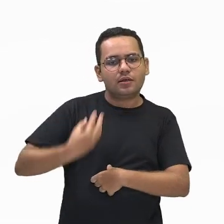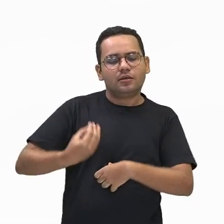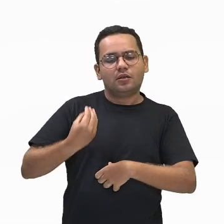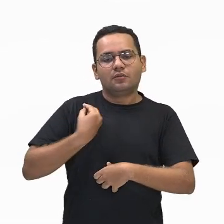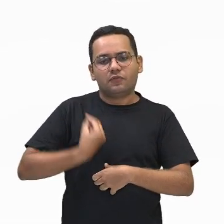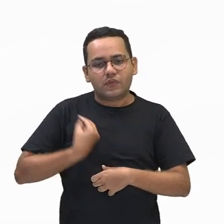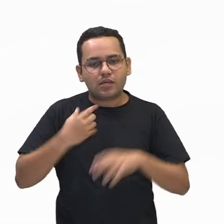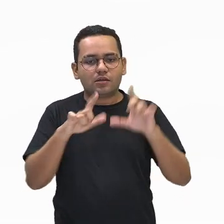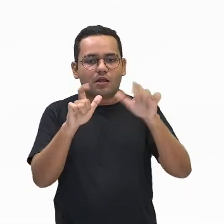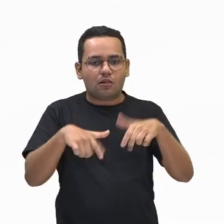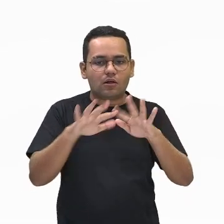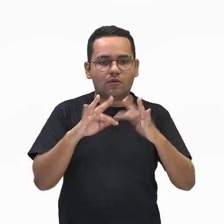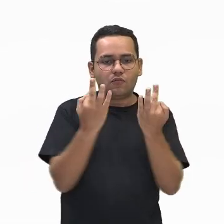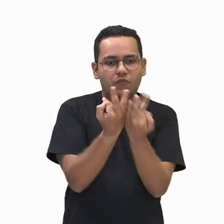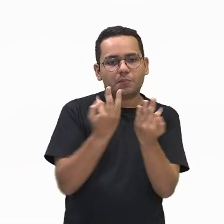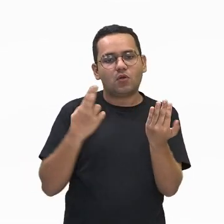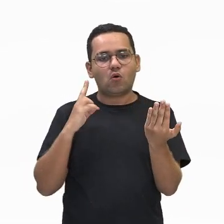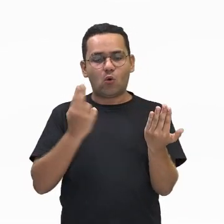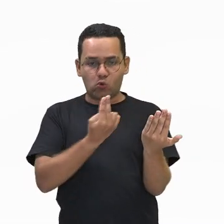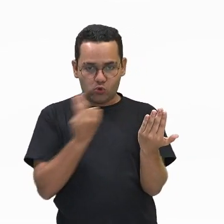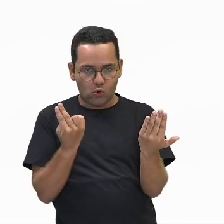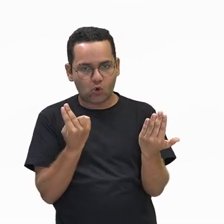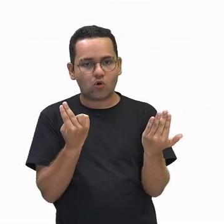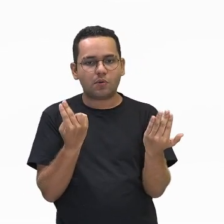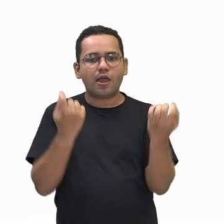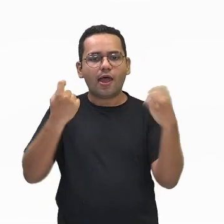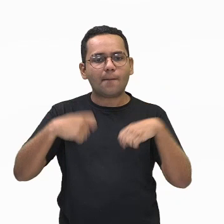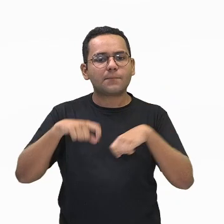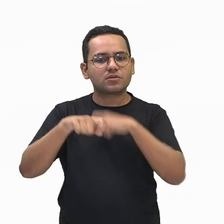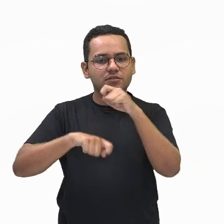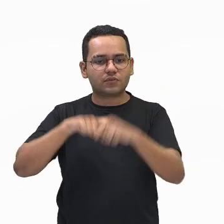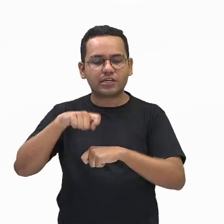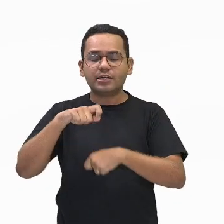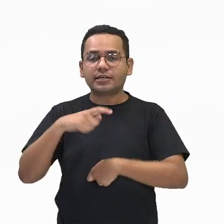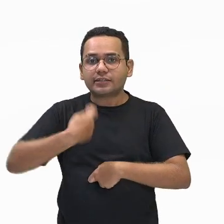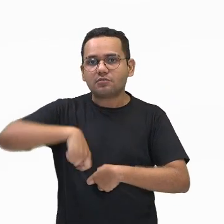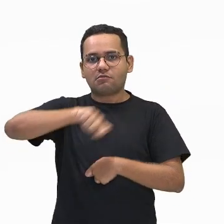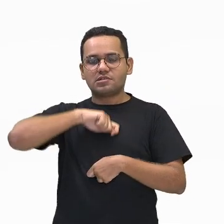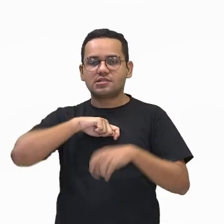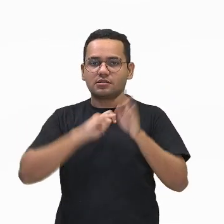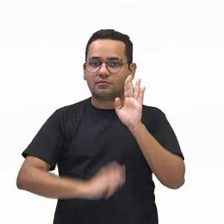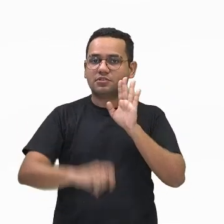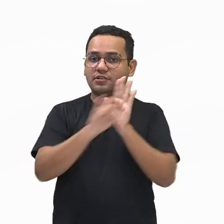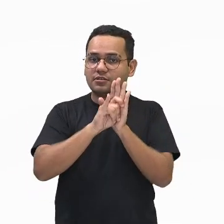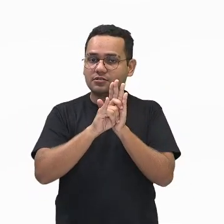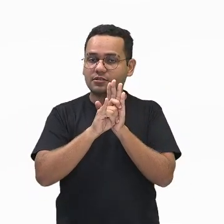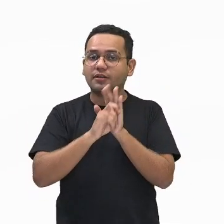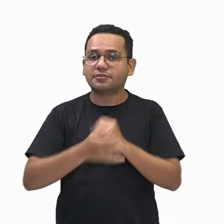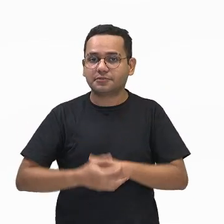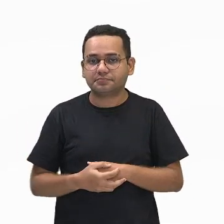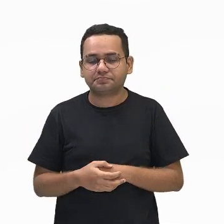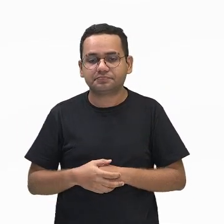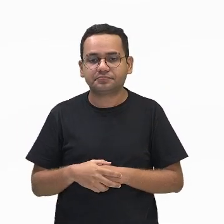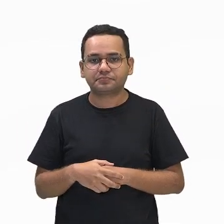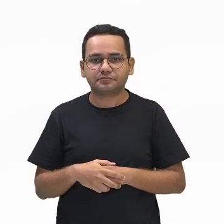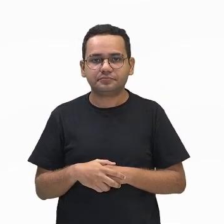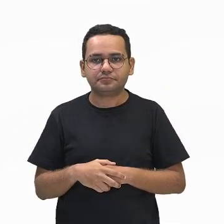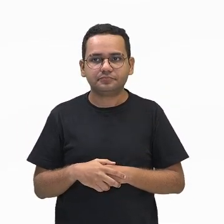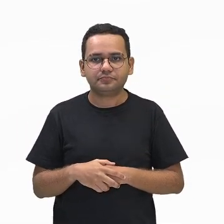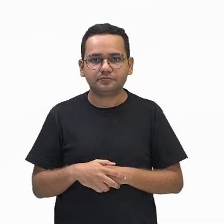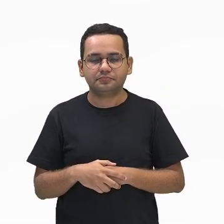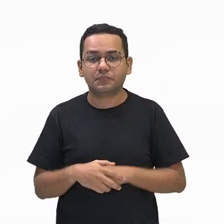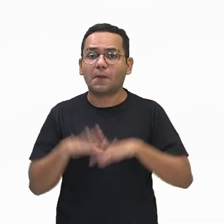nome pessoal conferem aos sujeitos a primeira marca da sua identidade. Então, é no